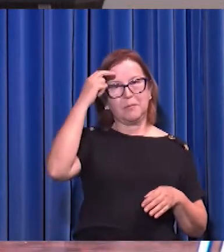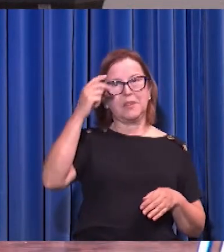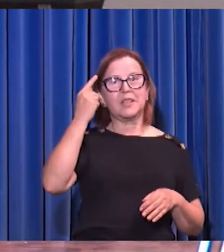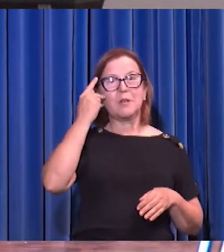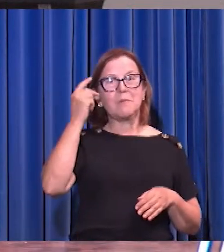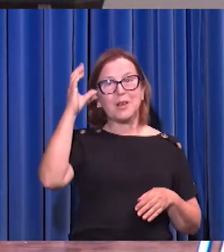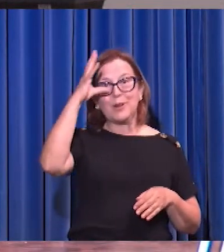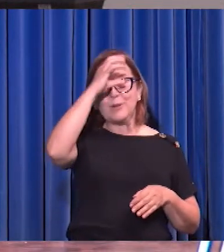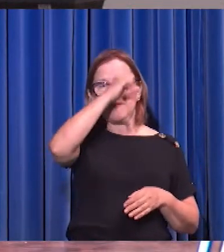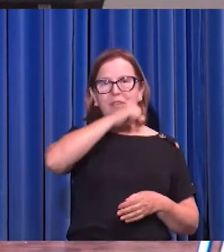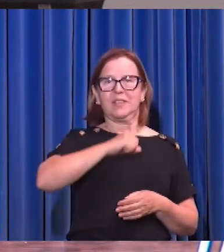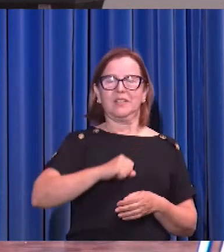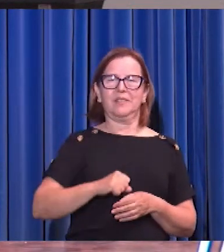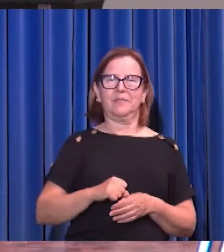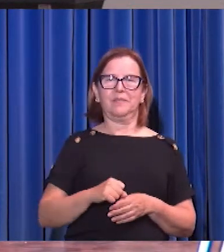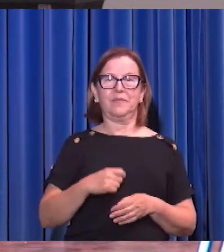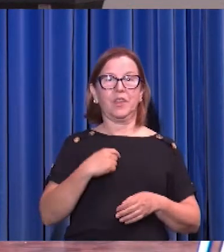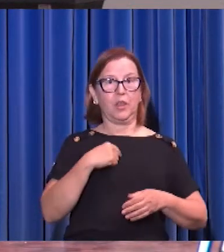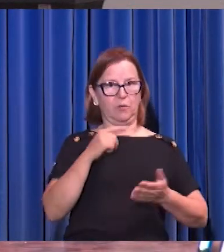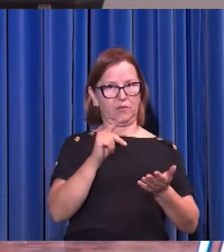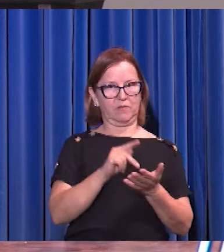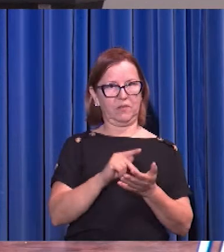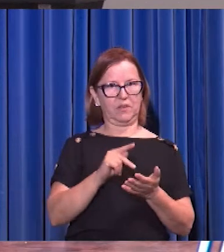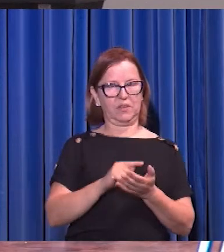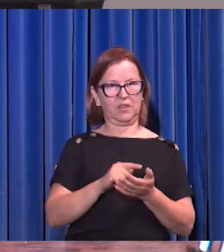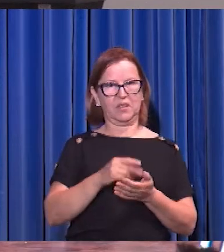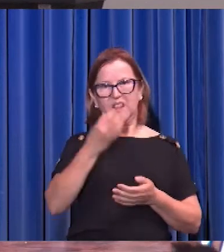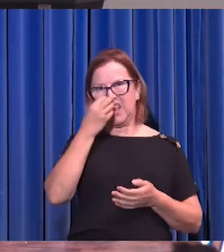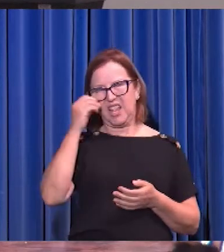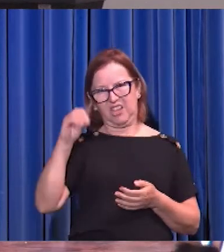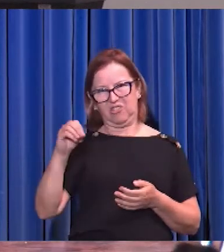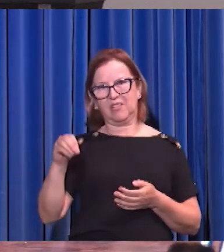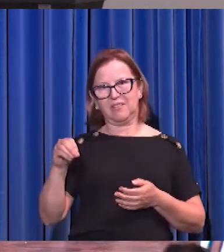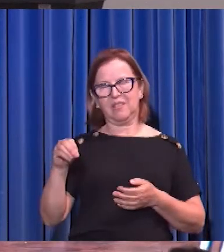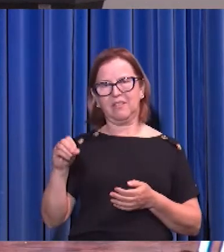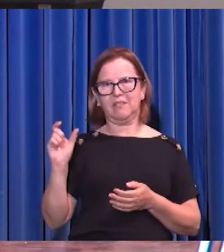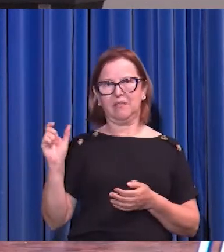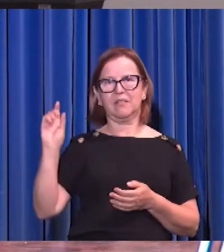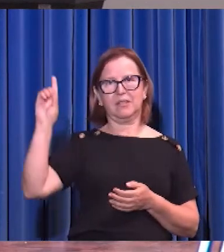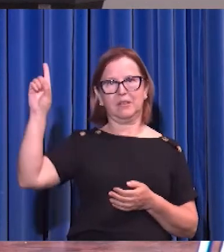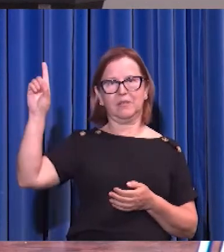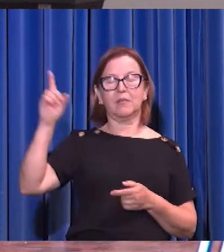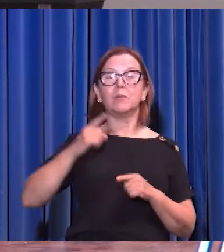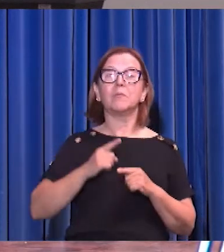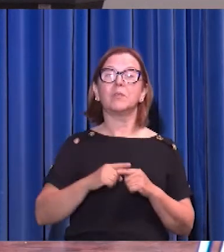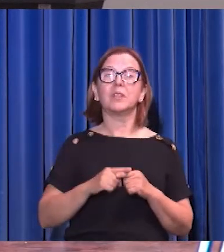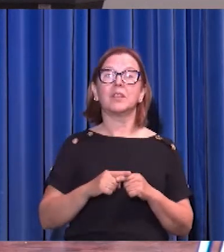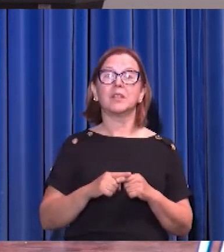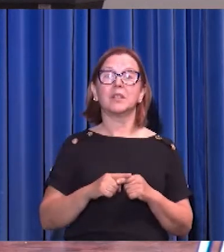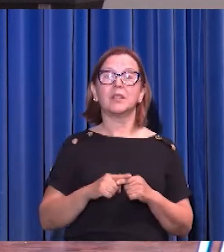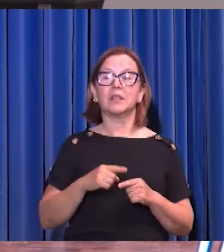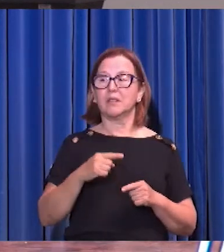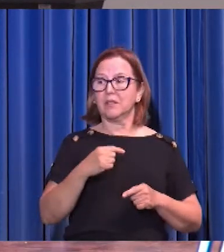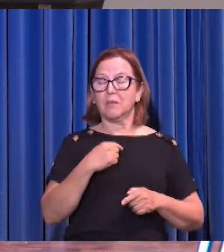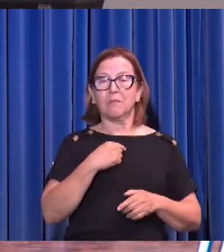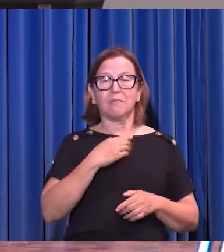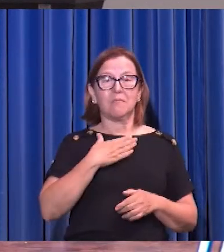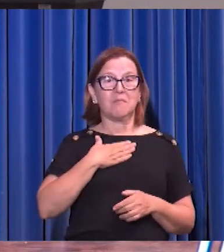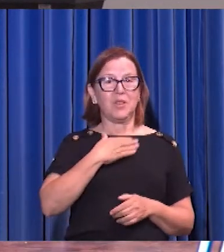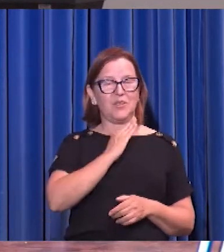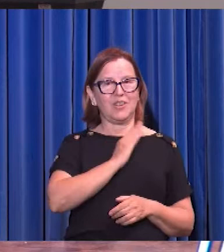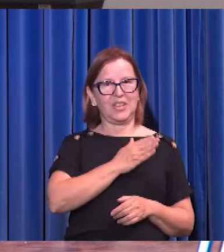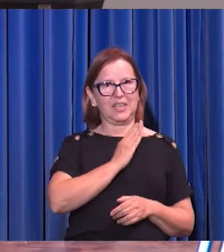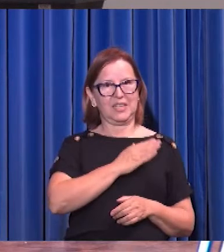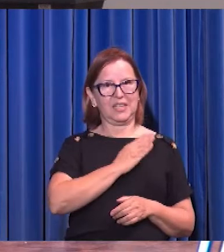isso. Eu, na verdade, rejeitava isso. Por quê? Porque o meu coração